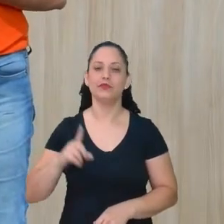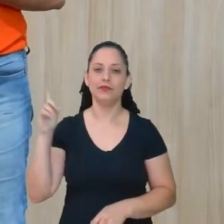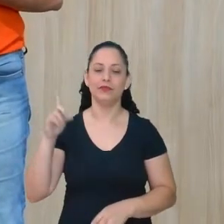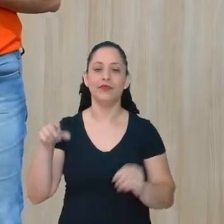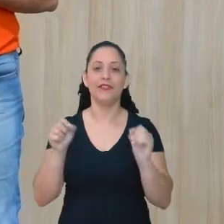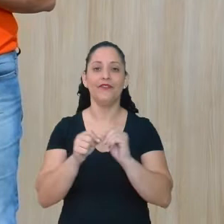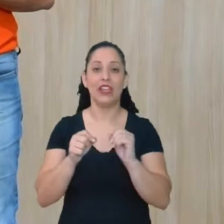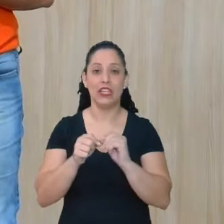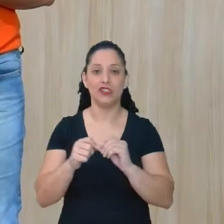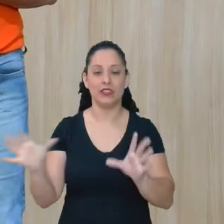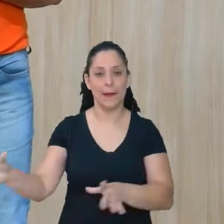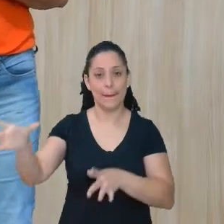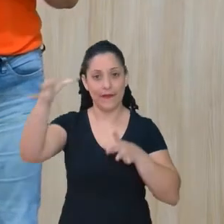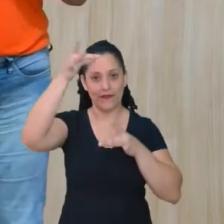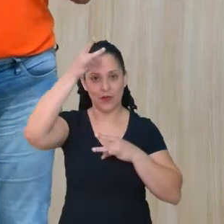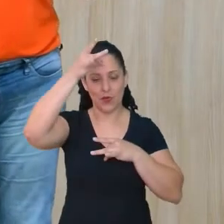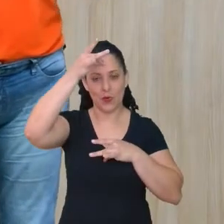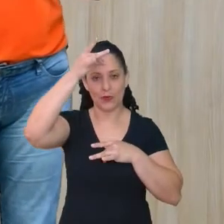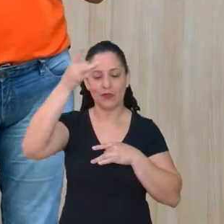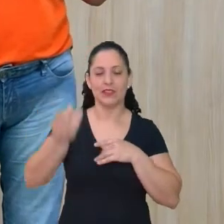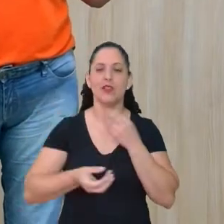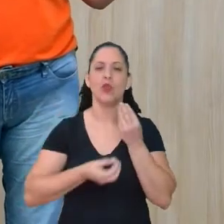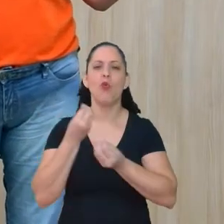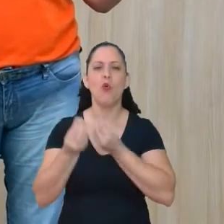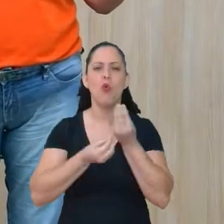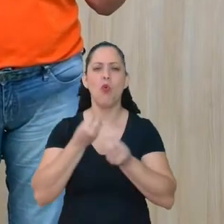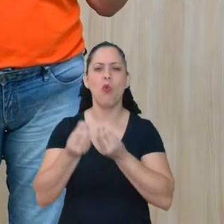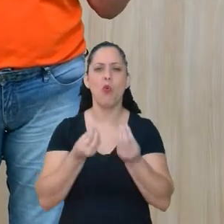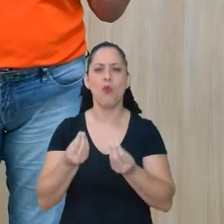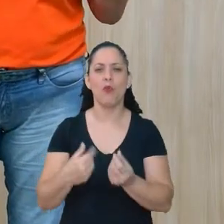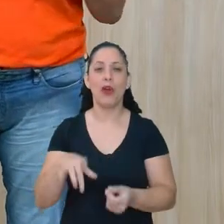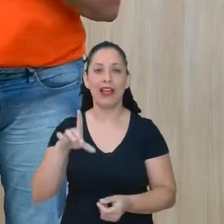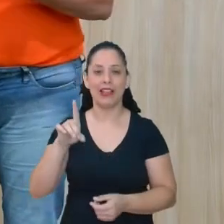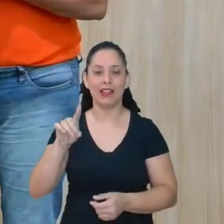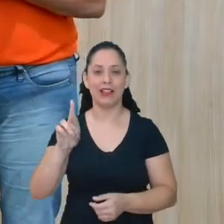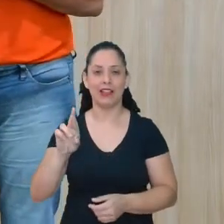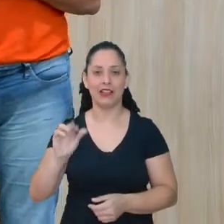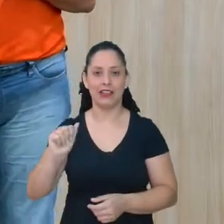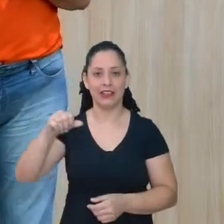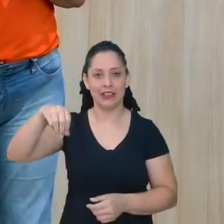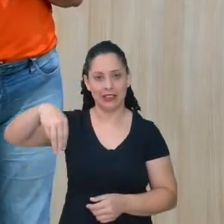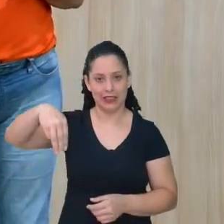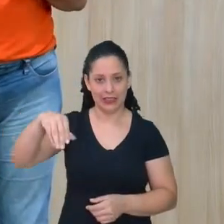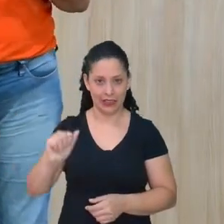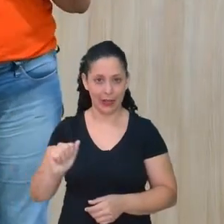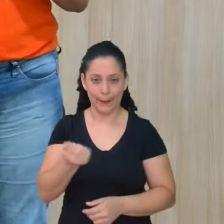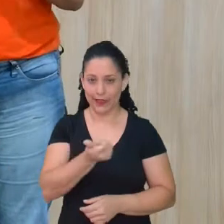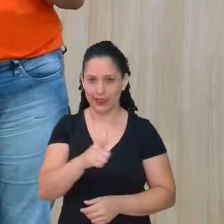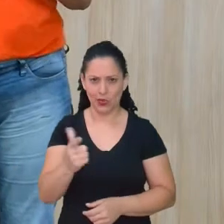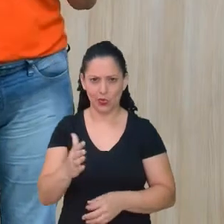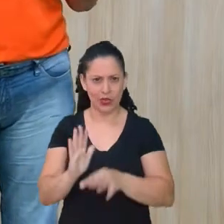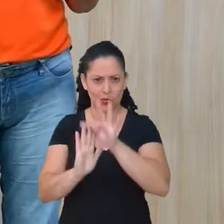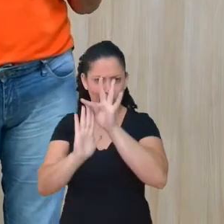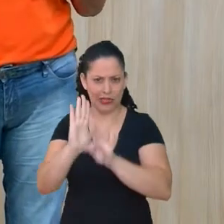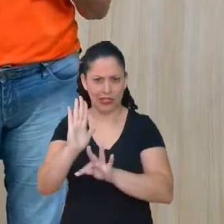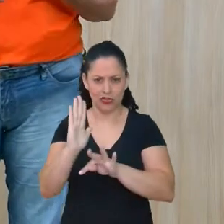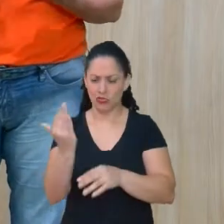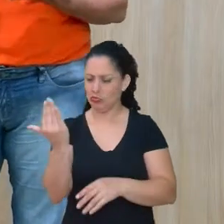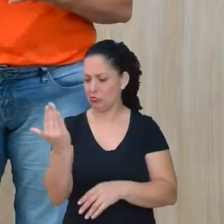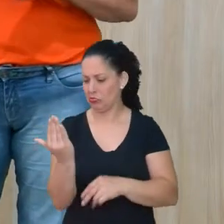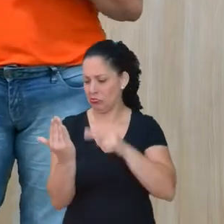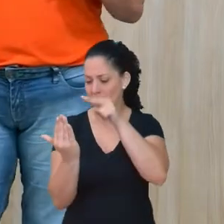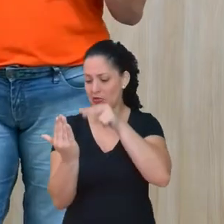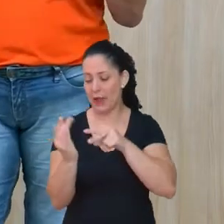essa performance com uma leitura dramática. Ele não está com o texto na mão, mas é tipo uma leitura